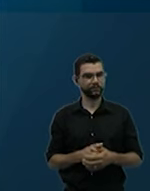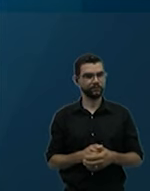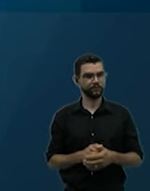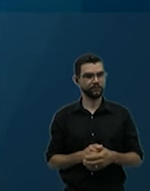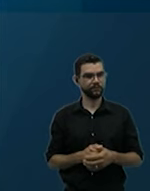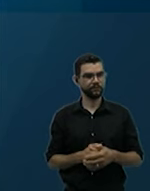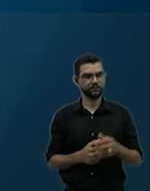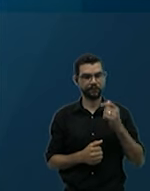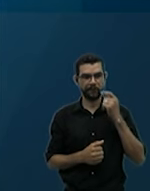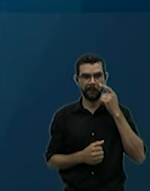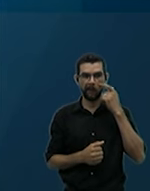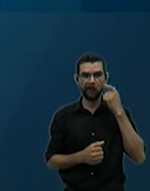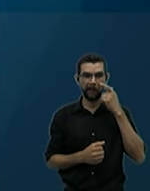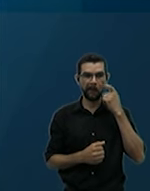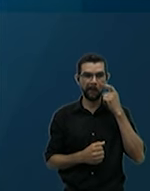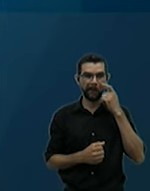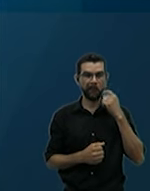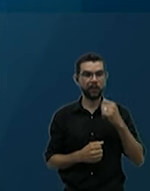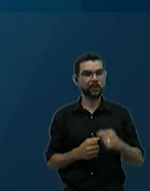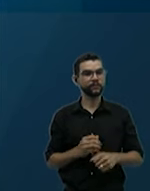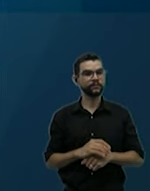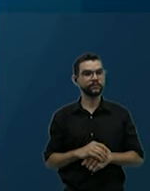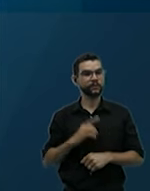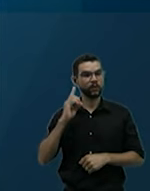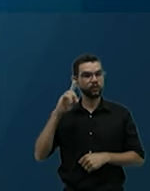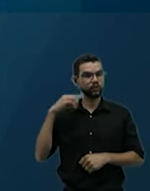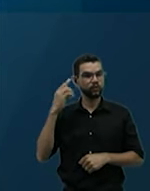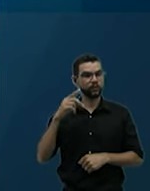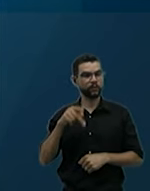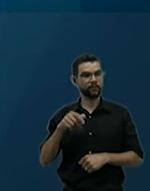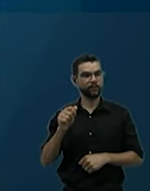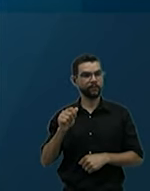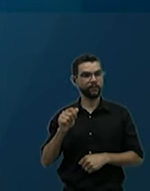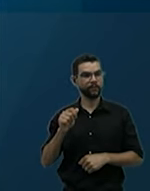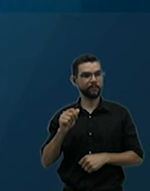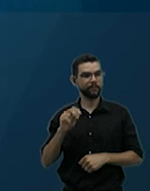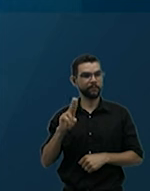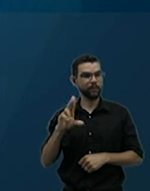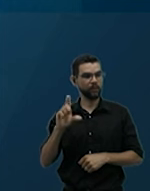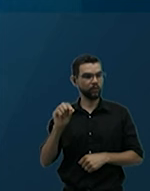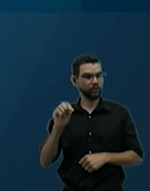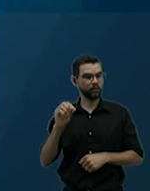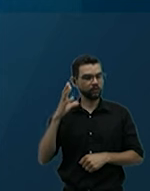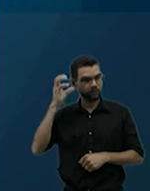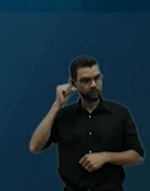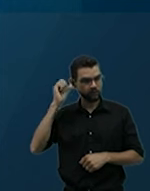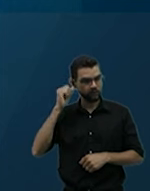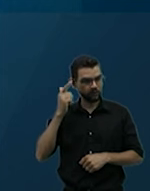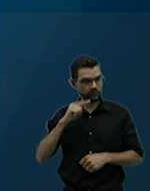Doutor Paulo, boa tarde. Eu pergunto se me ouve? Sim?